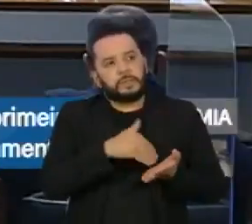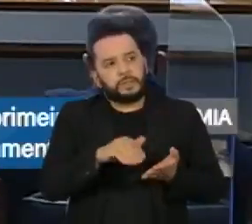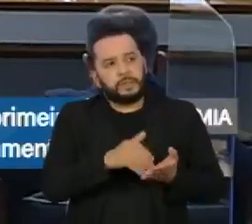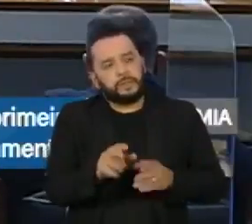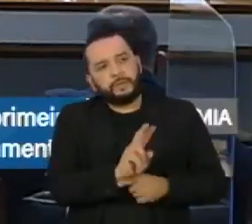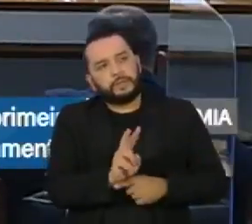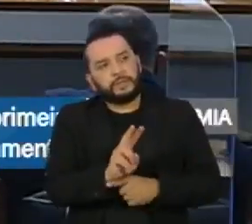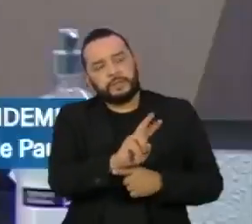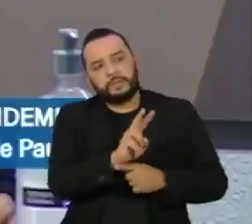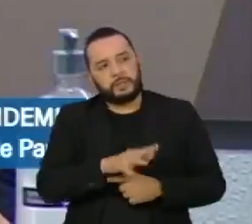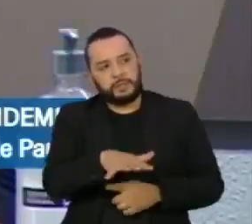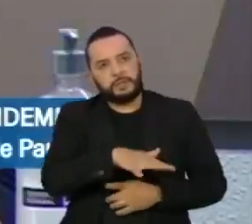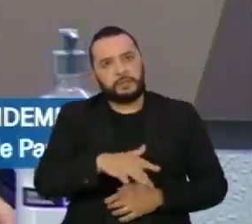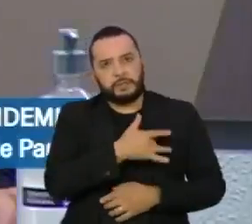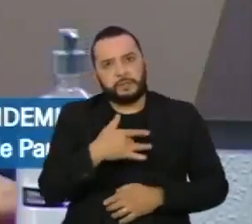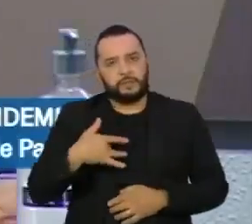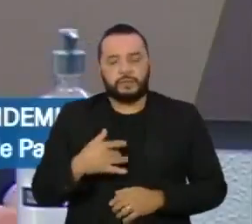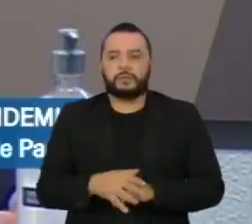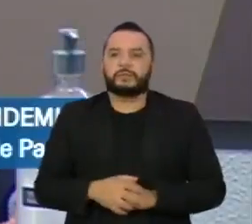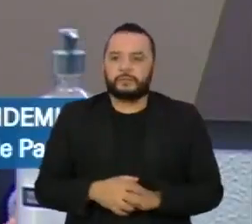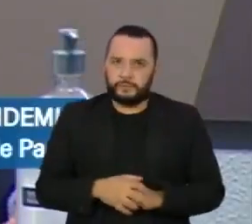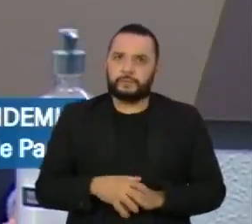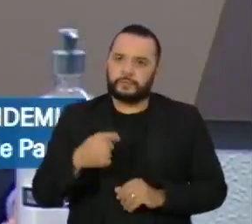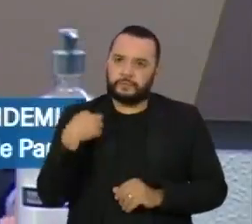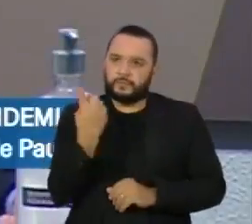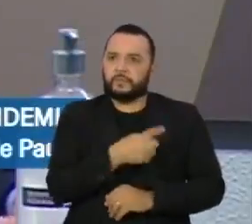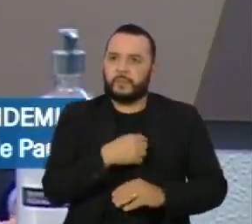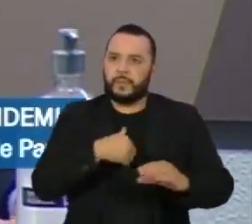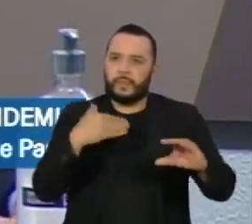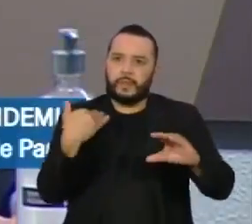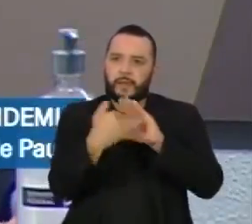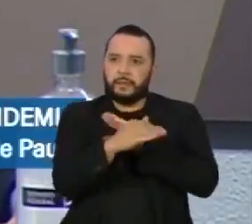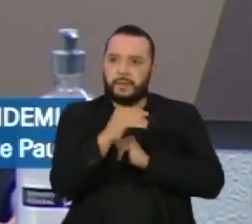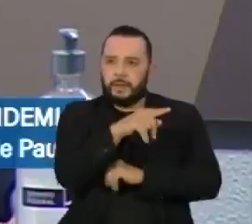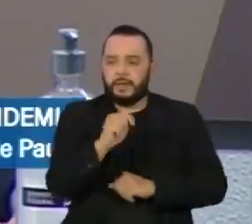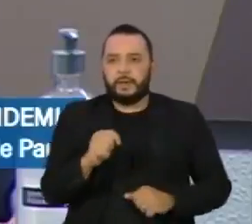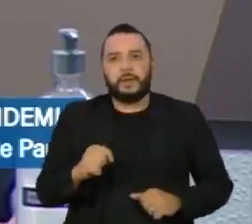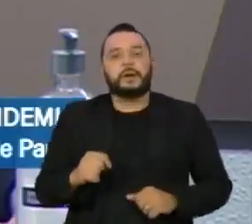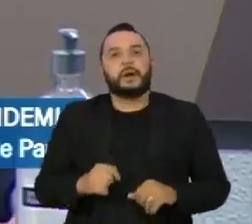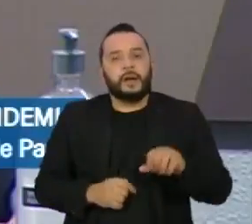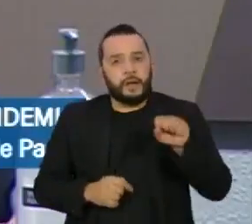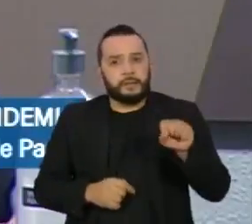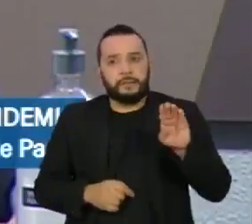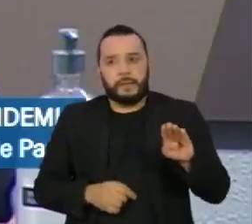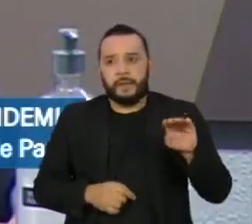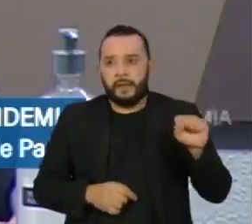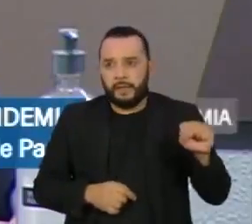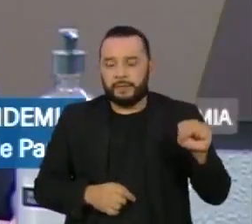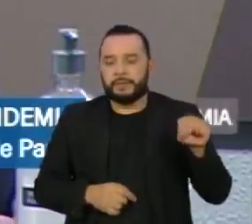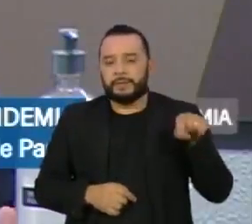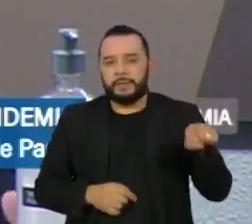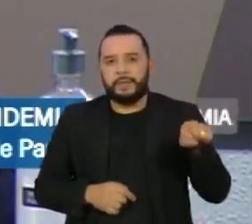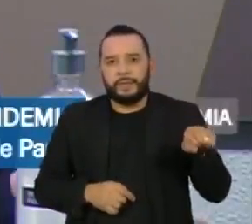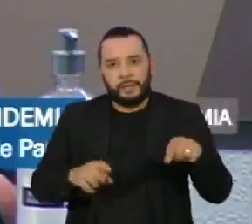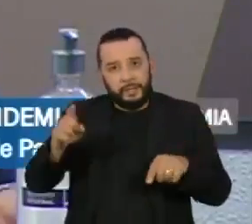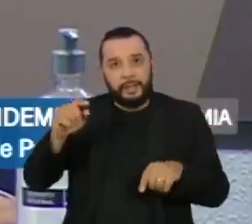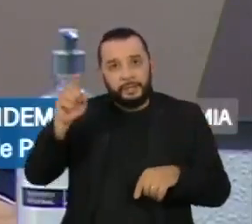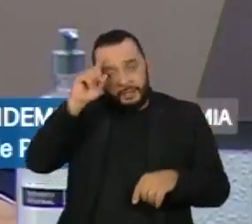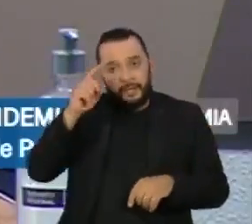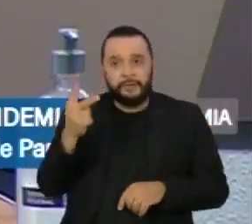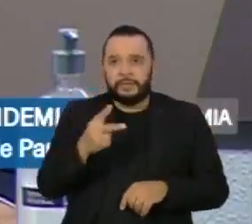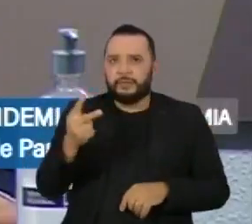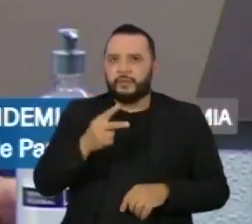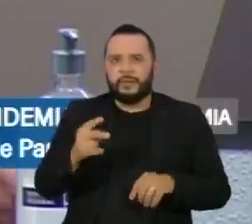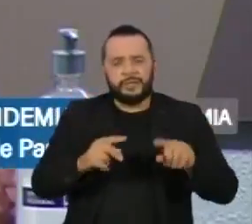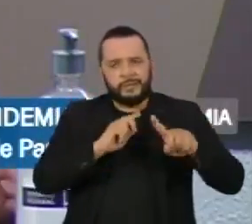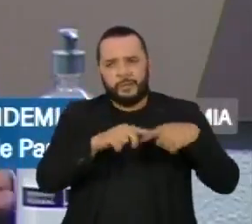em Saúde do Ministério. Nós encaminhamos um e-mail para o SVS de 22 e fomos